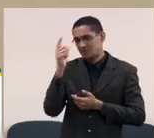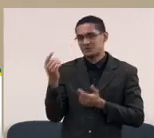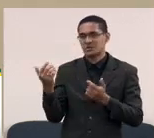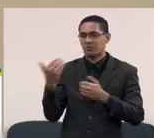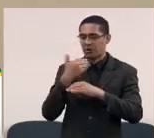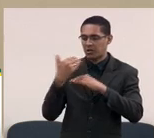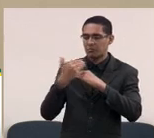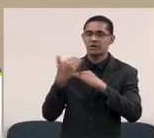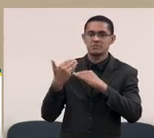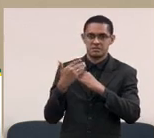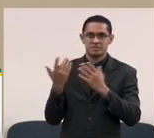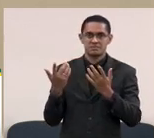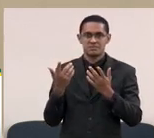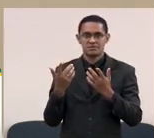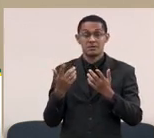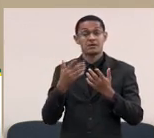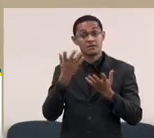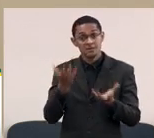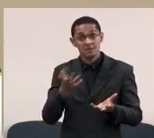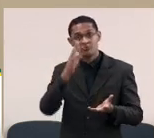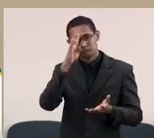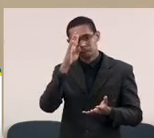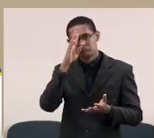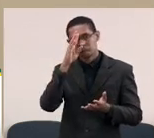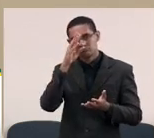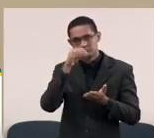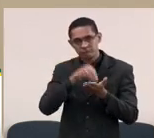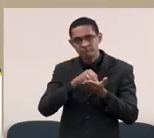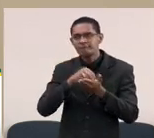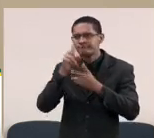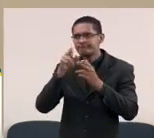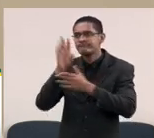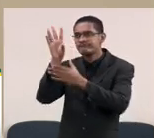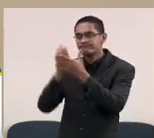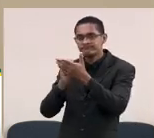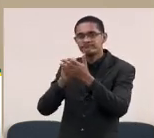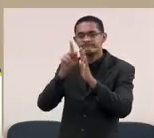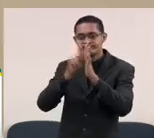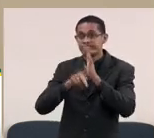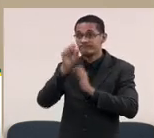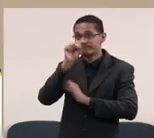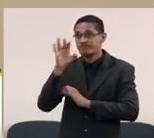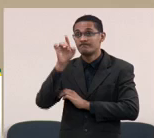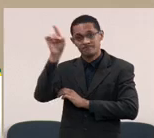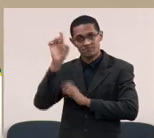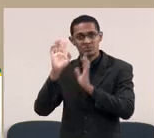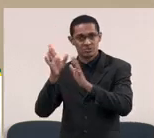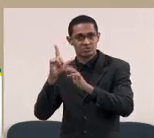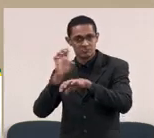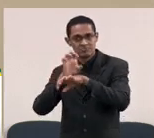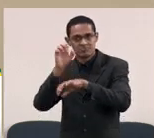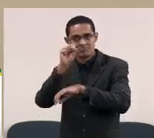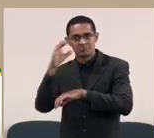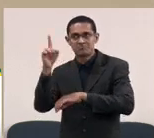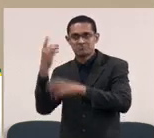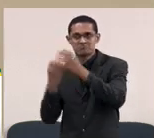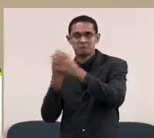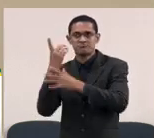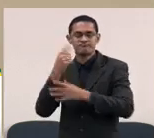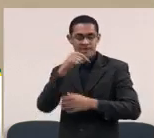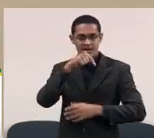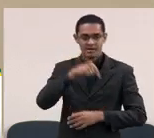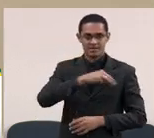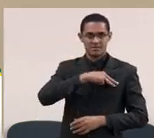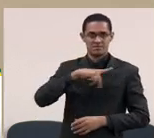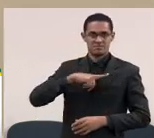disso, baseado num projeto de Santa Catarina, em que se implementou isso lá no estado de Santa Catarina, nós, do Ministério